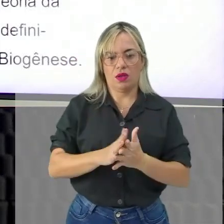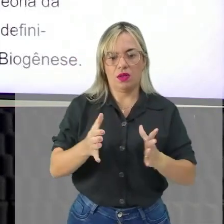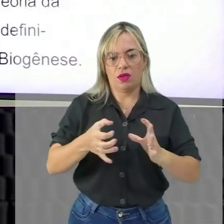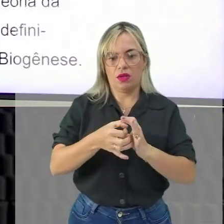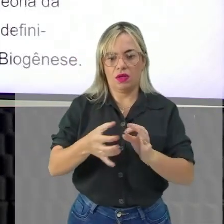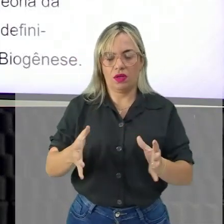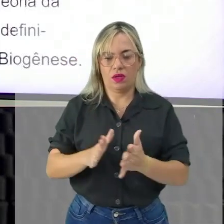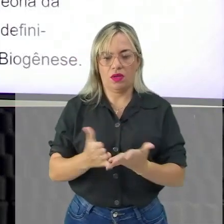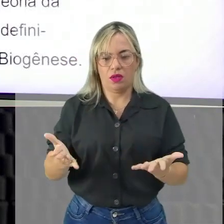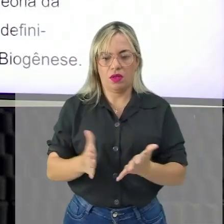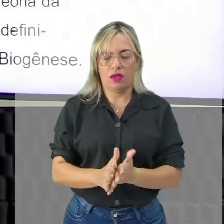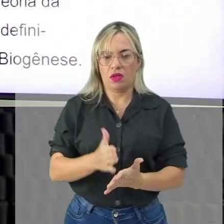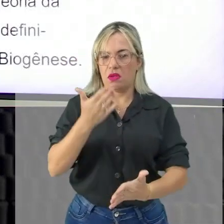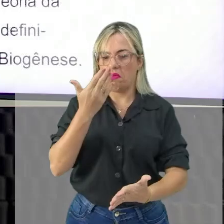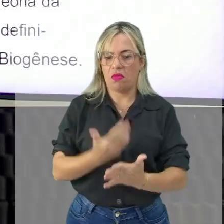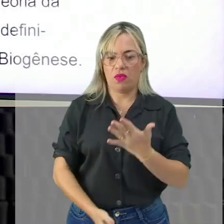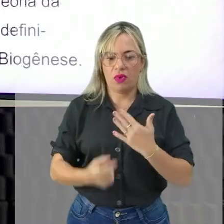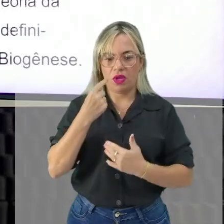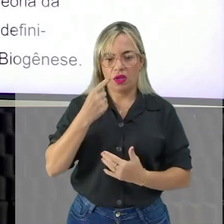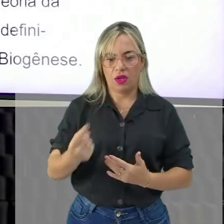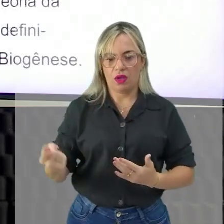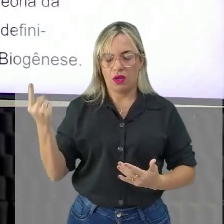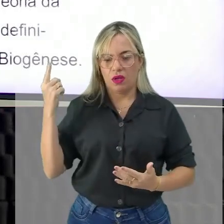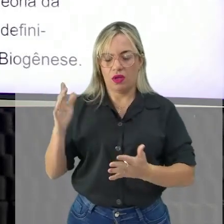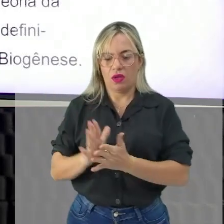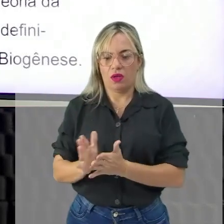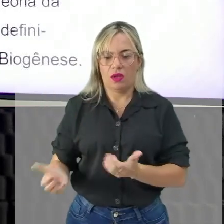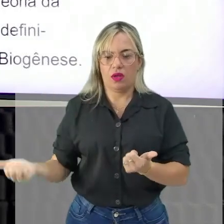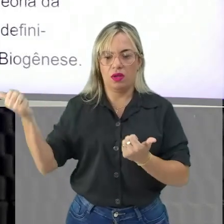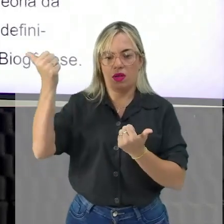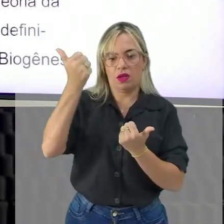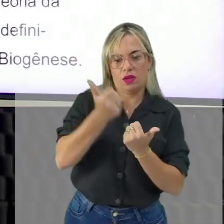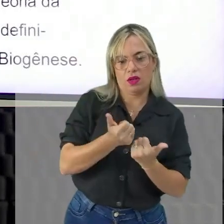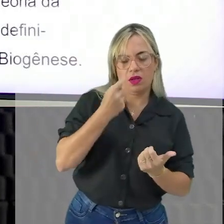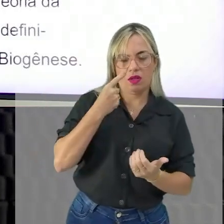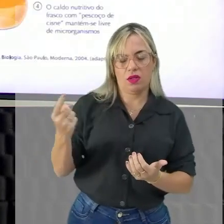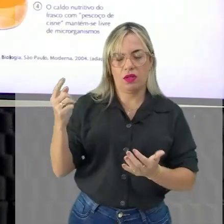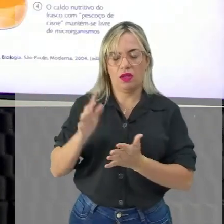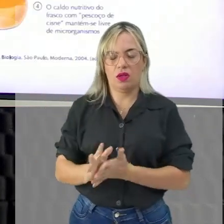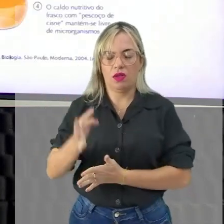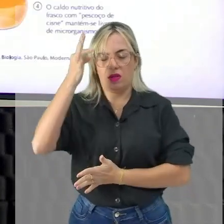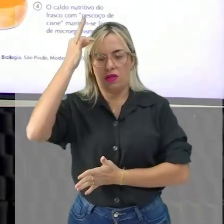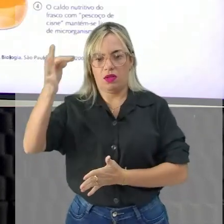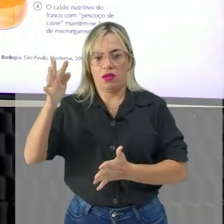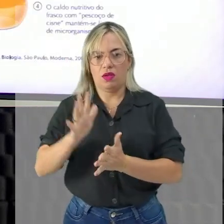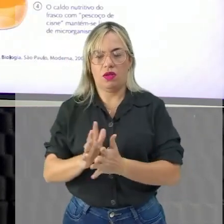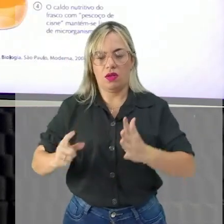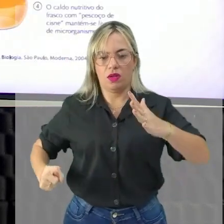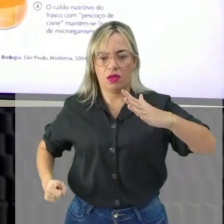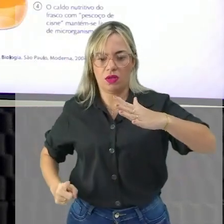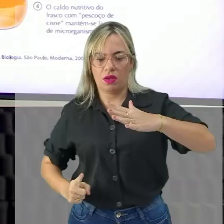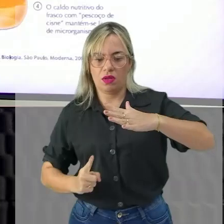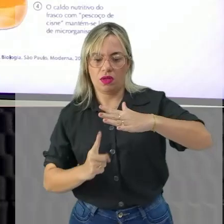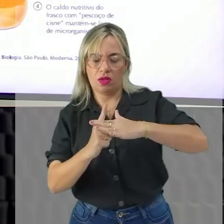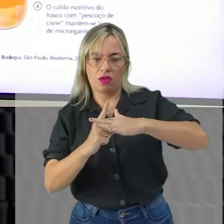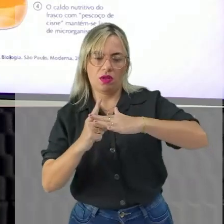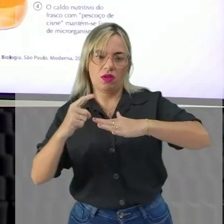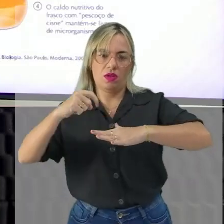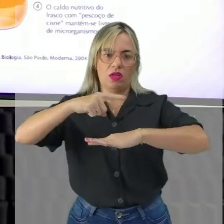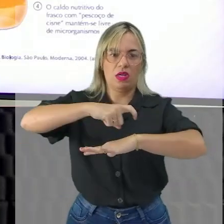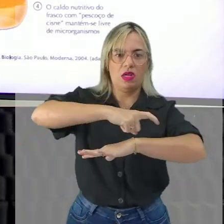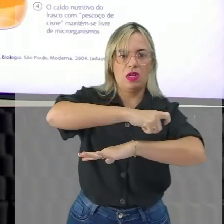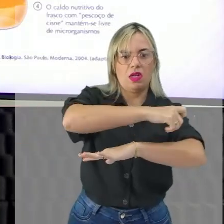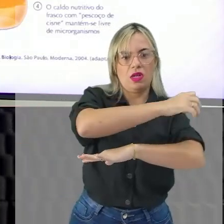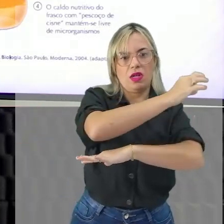sepultada definitivamente, dando lugar à teoria da biogênese. Então, esse é o esquema, né,